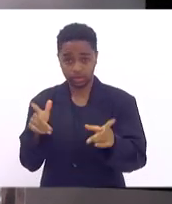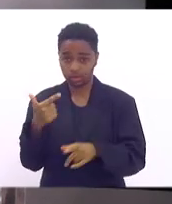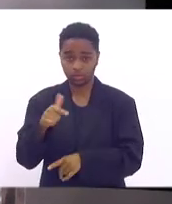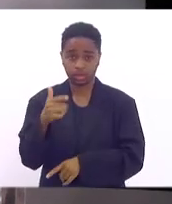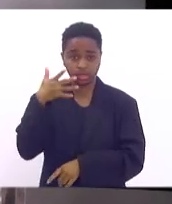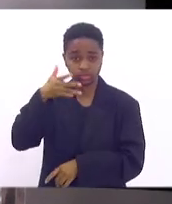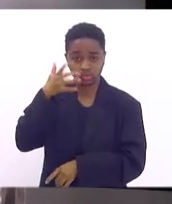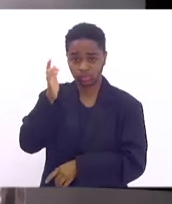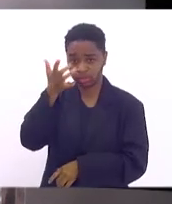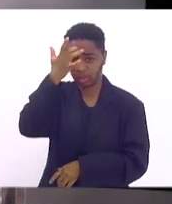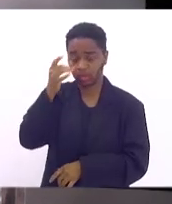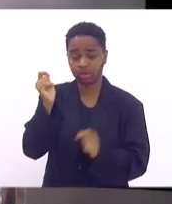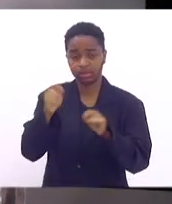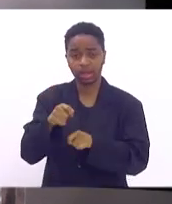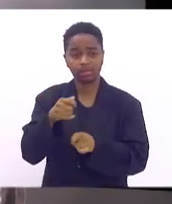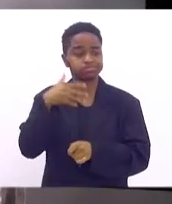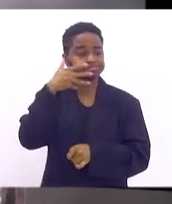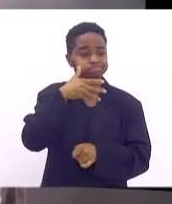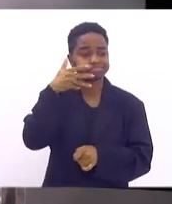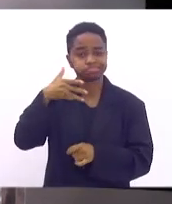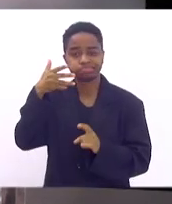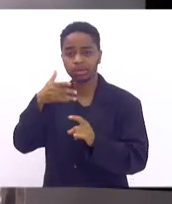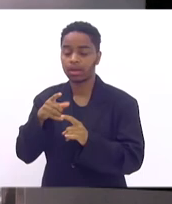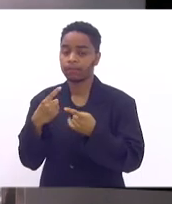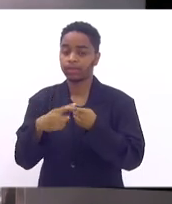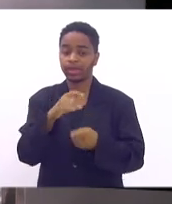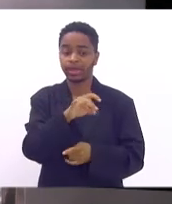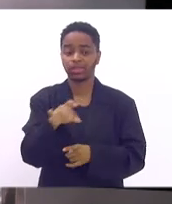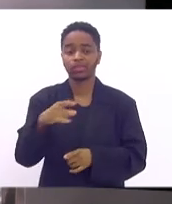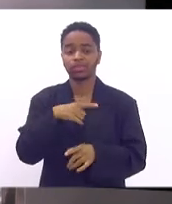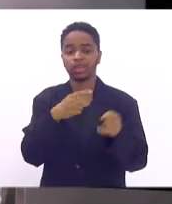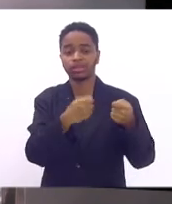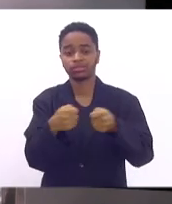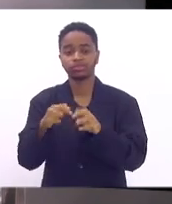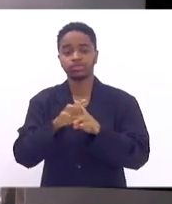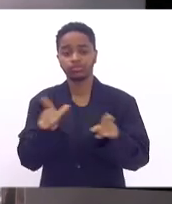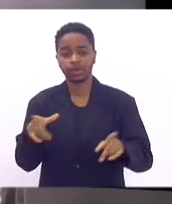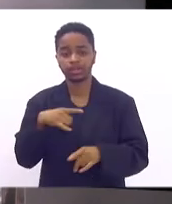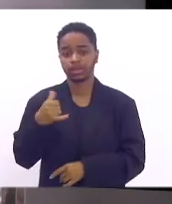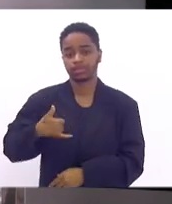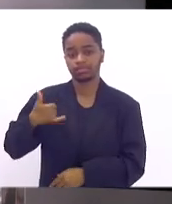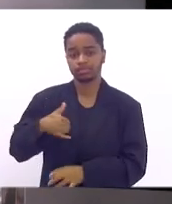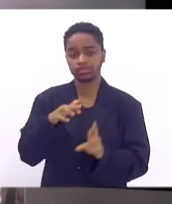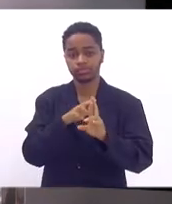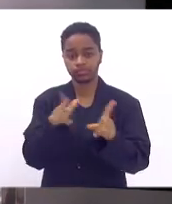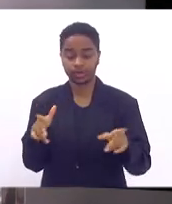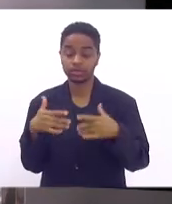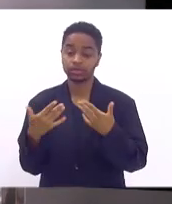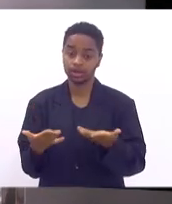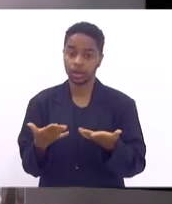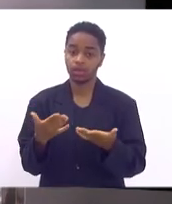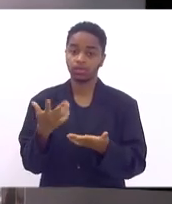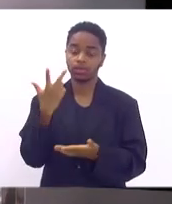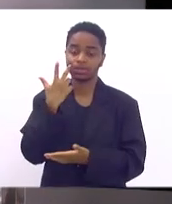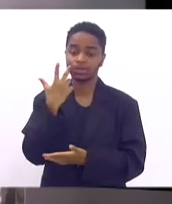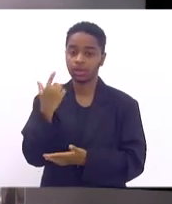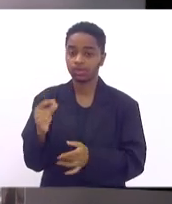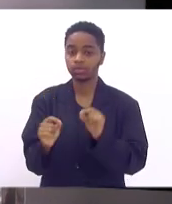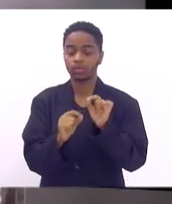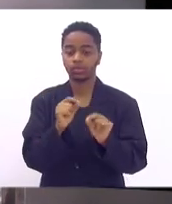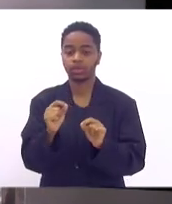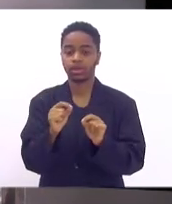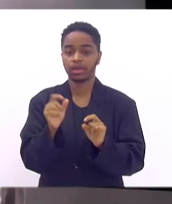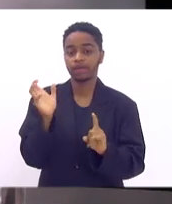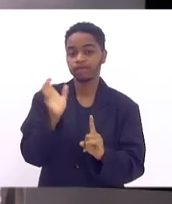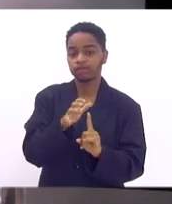decorado que você vai falar para todas as pessoas, elas apresentam demandas diferentes, são de faixa etária diferentes. Então, é muito comum que os